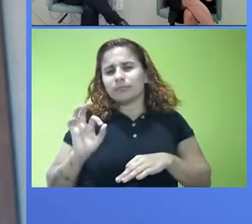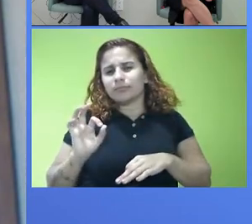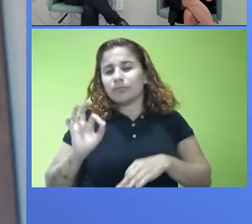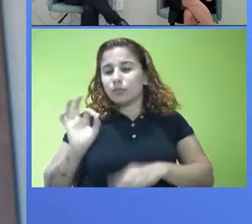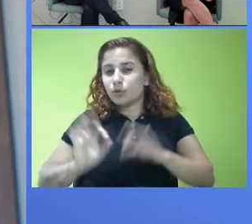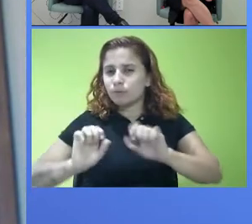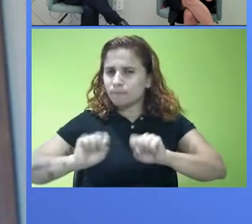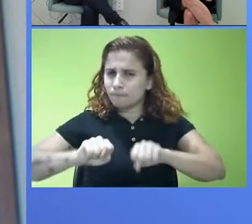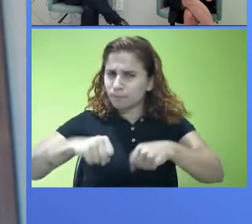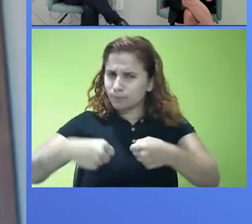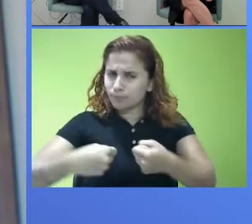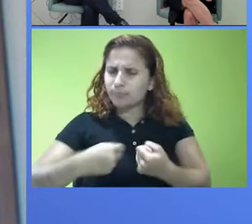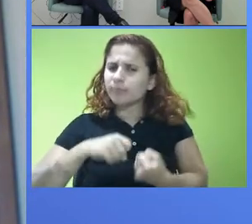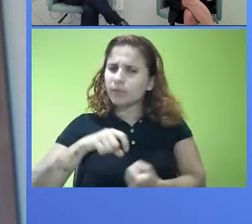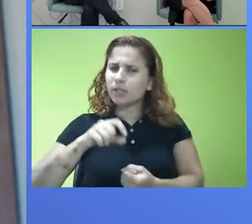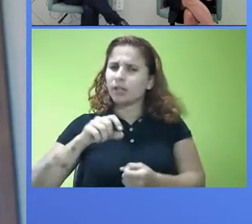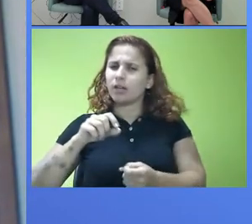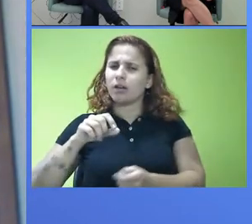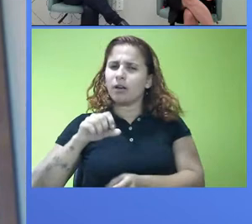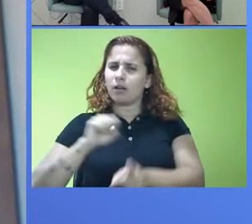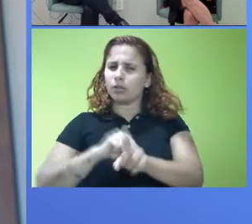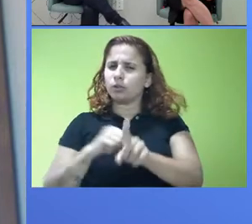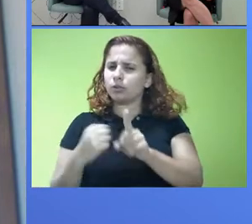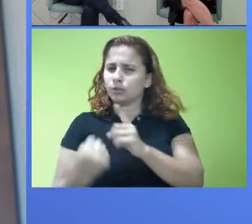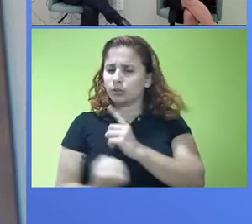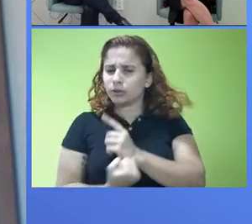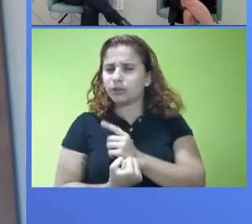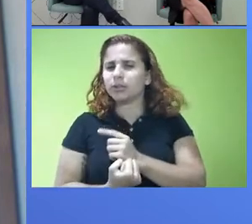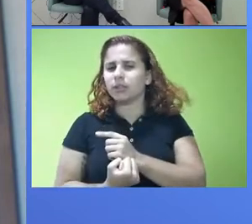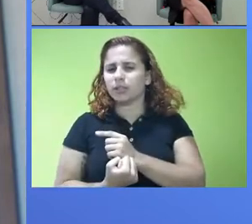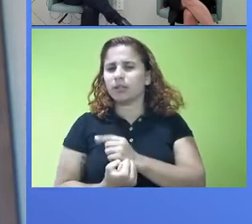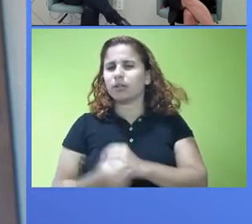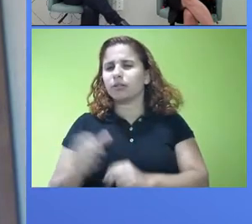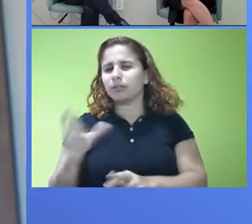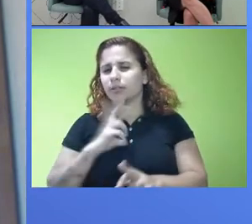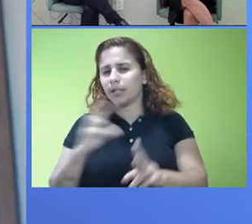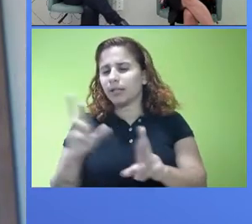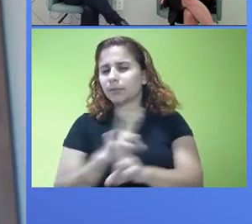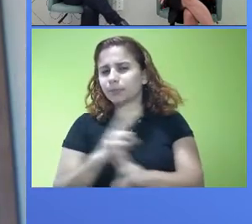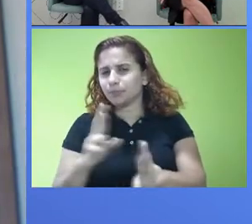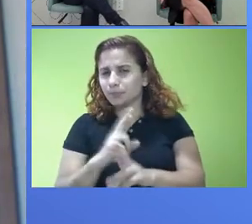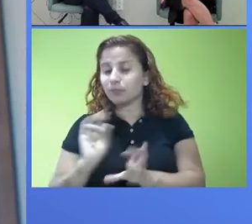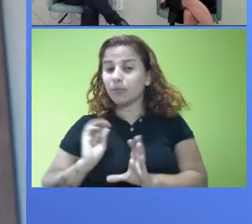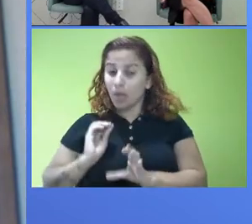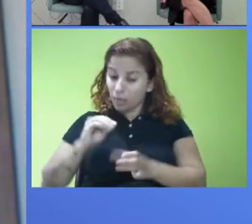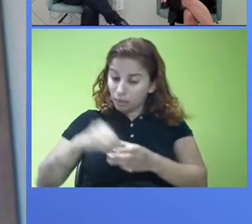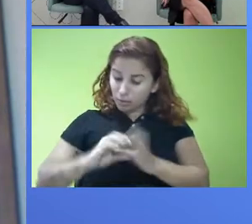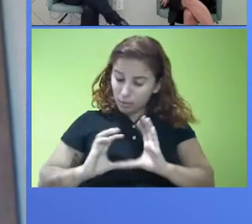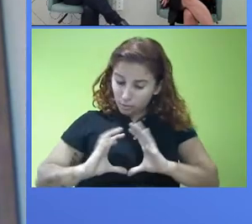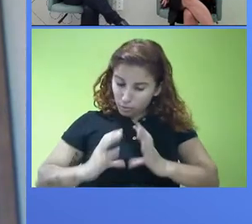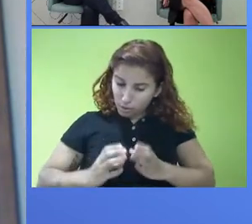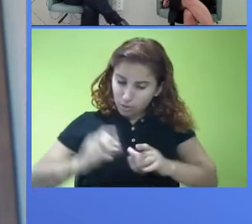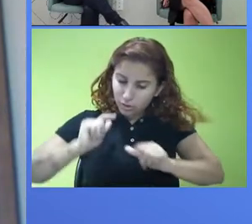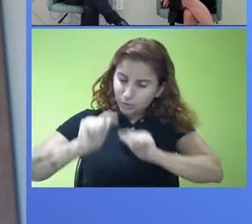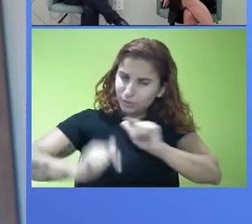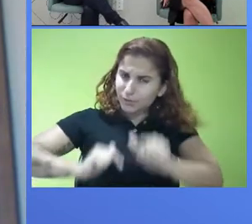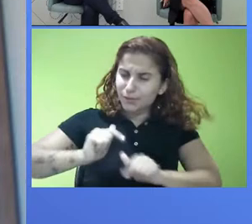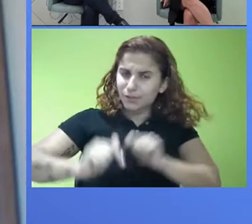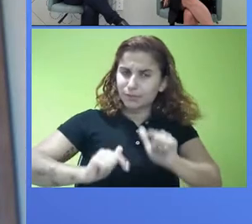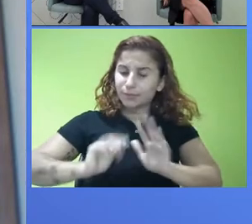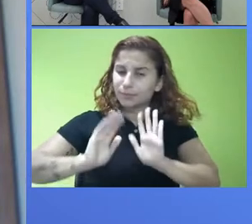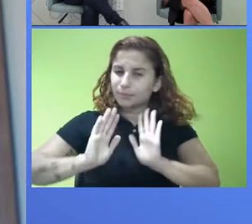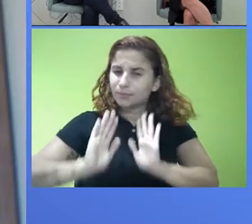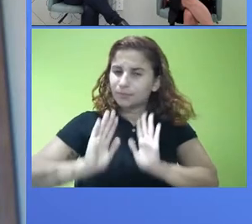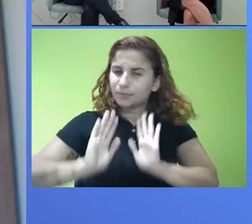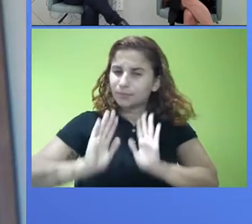sociais estão muito relacionados dentro da própria dos serviços de assistência social que as APAES oferecem. Entretanto, teve